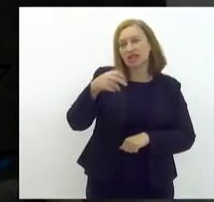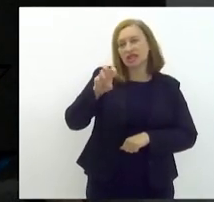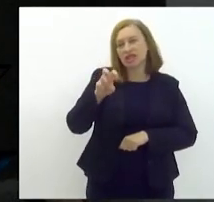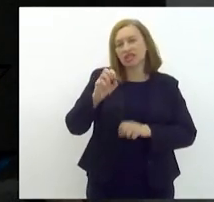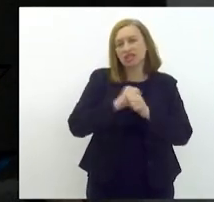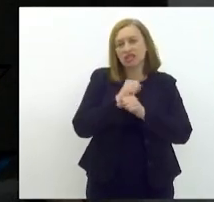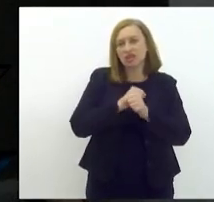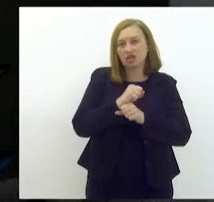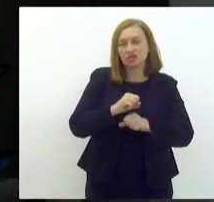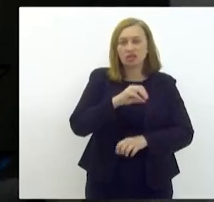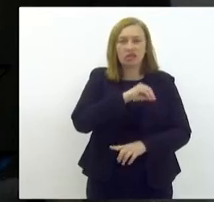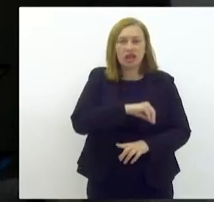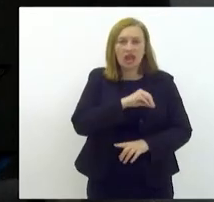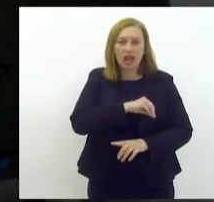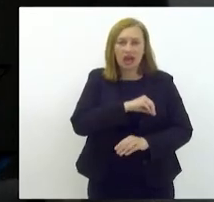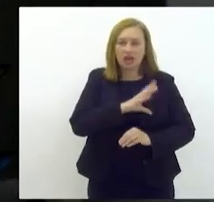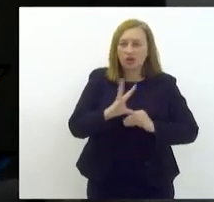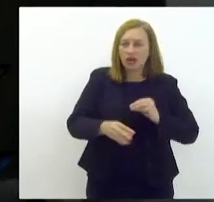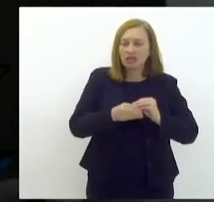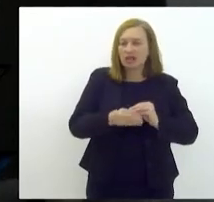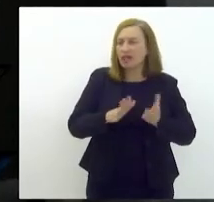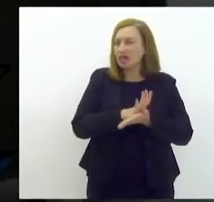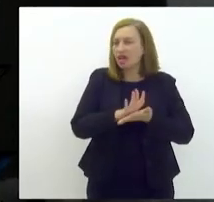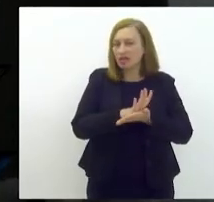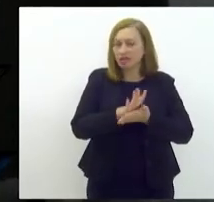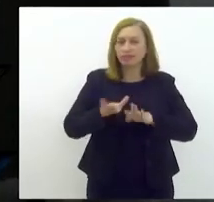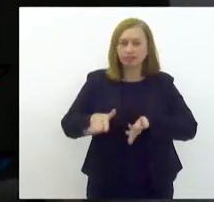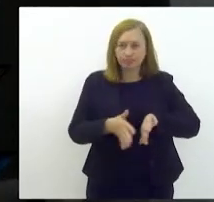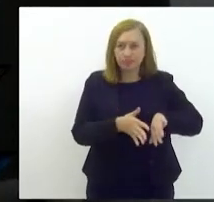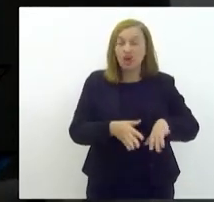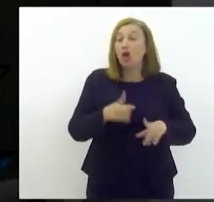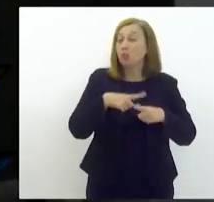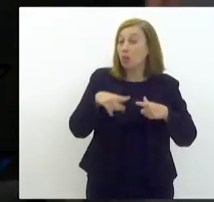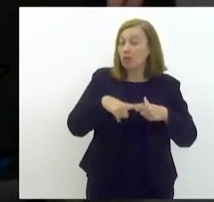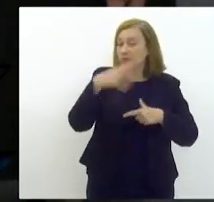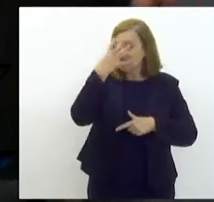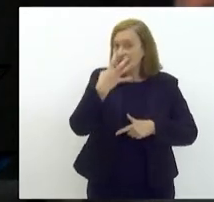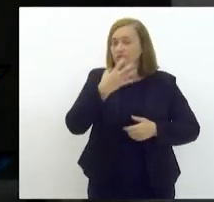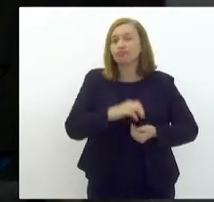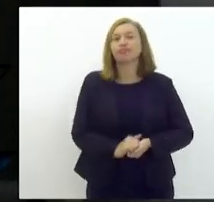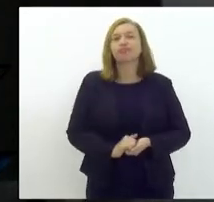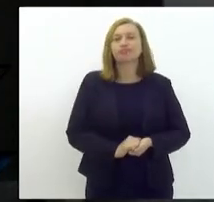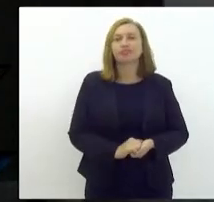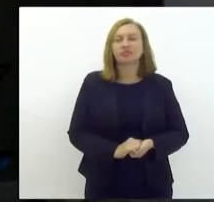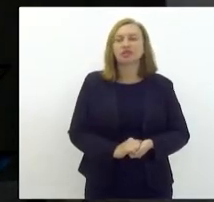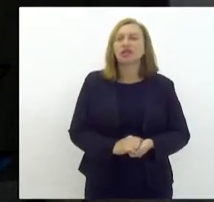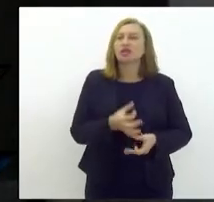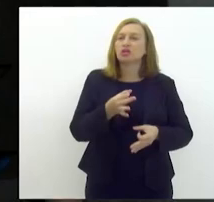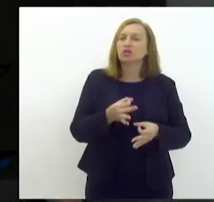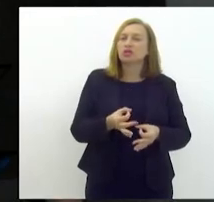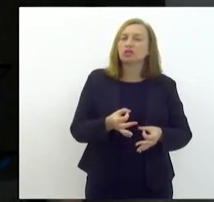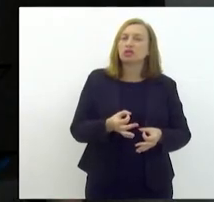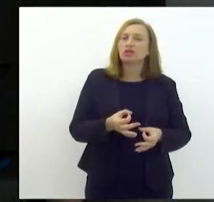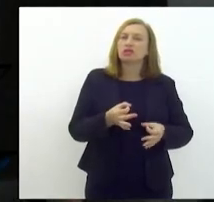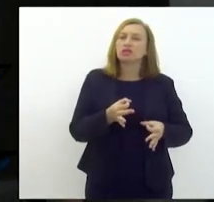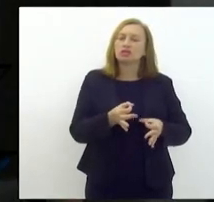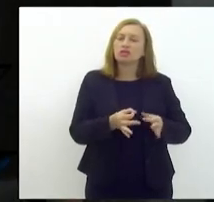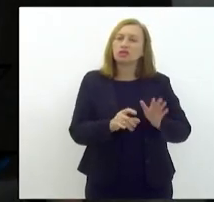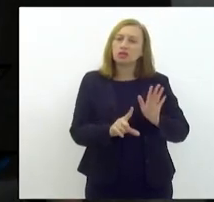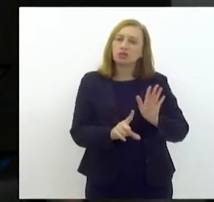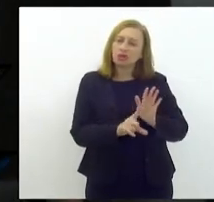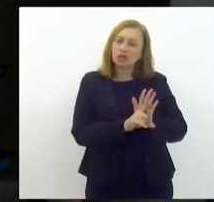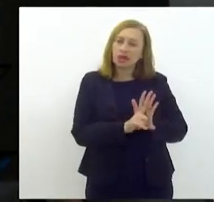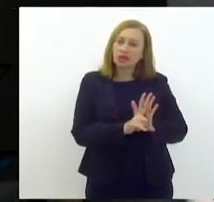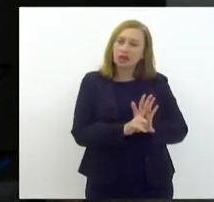tipo de ganho remuneratório ao progredir na carreira Isso é um problema grave tem uma jurisprudência favorável aos